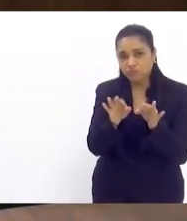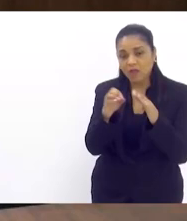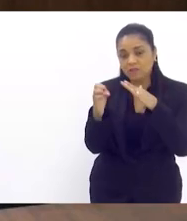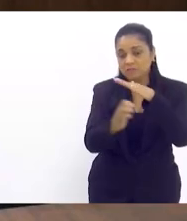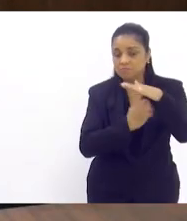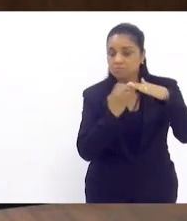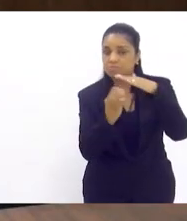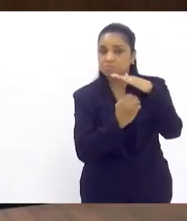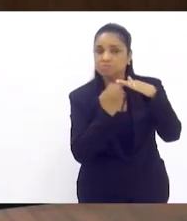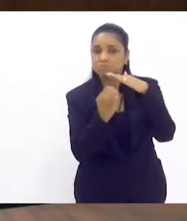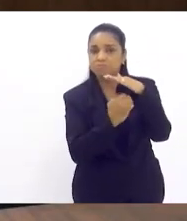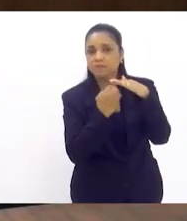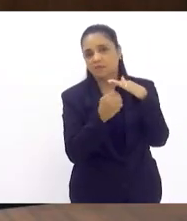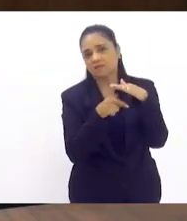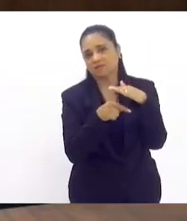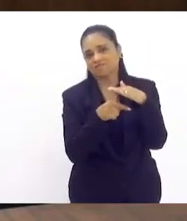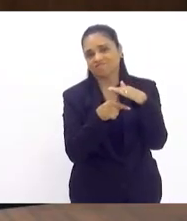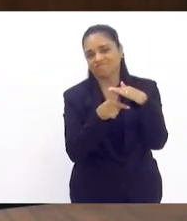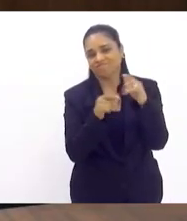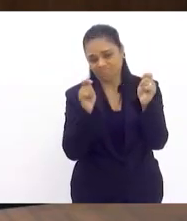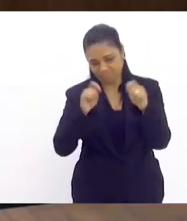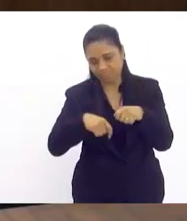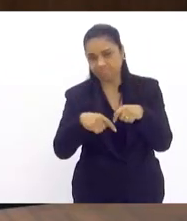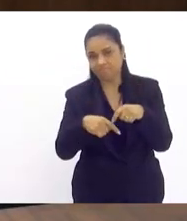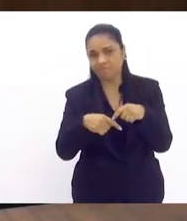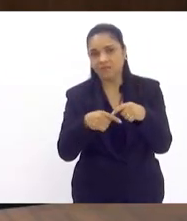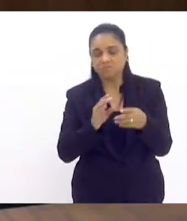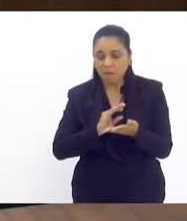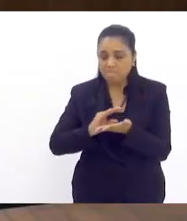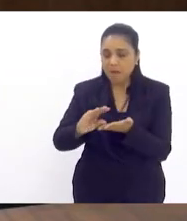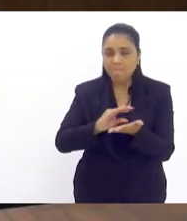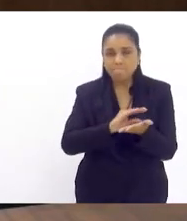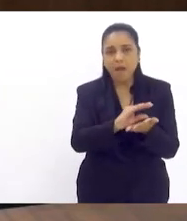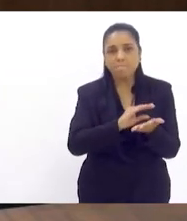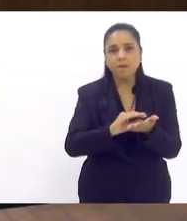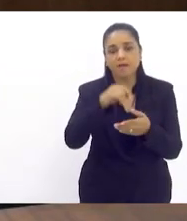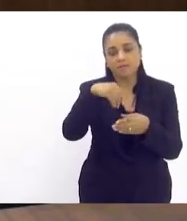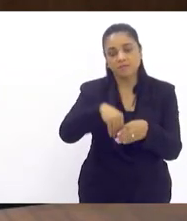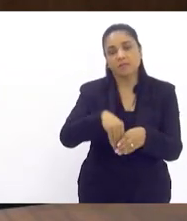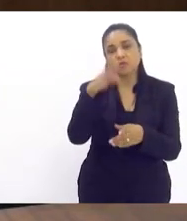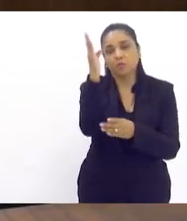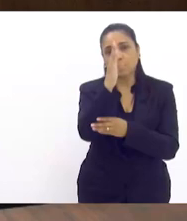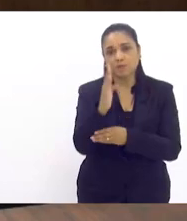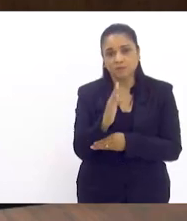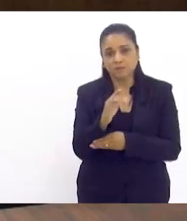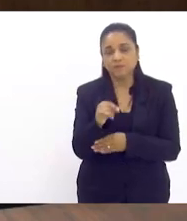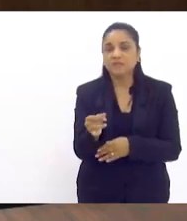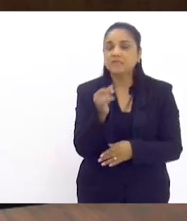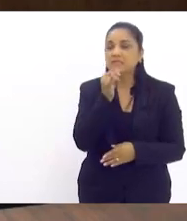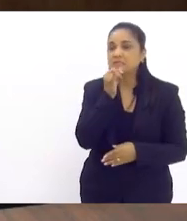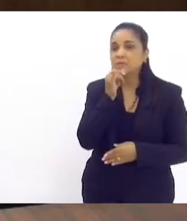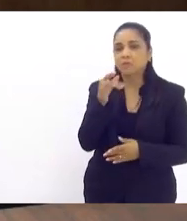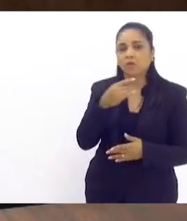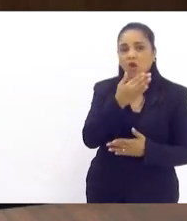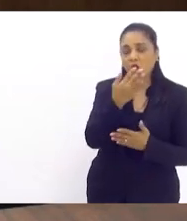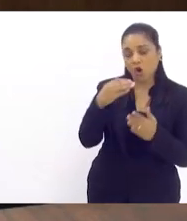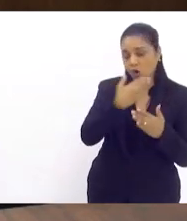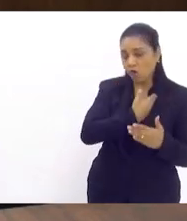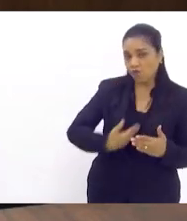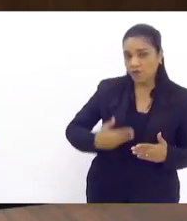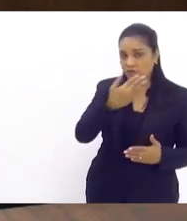empresas para que elas possam reinvestir, investir dentro do nosso país. Como agora, exemplo, o governo federal está querendo